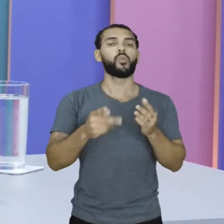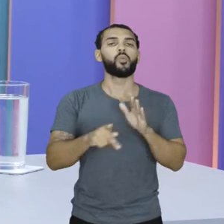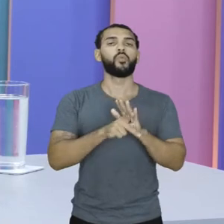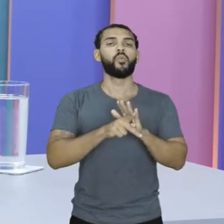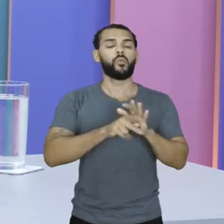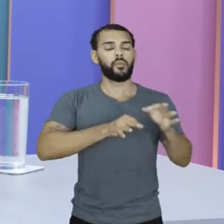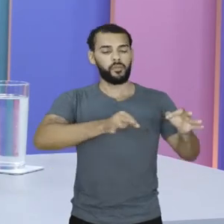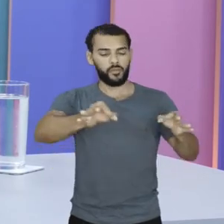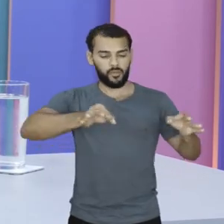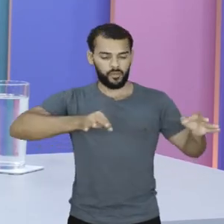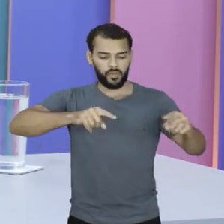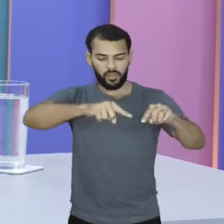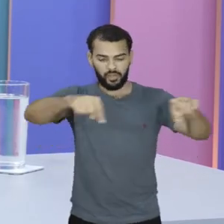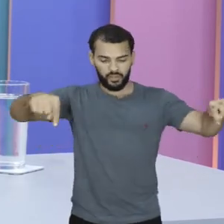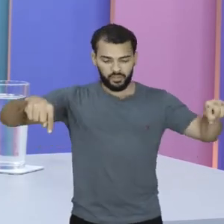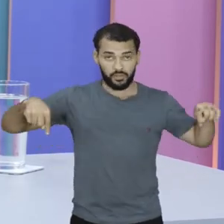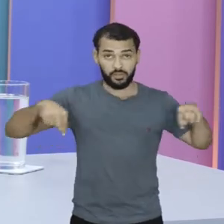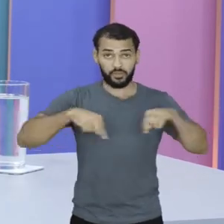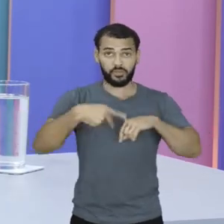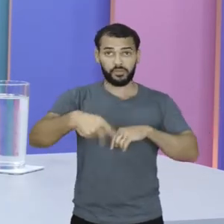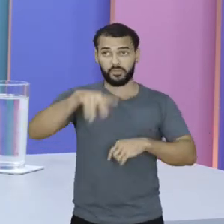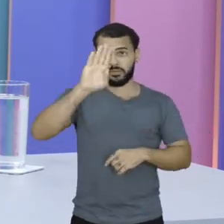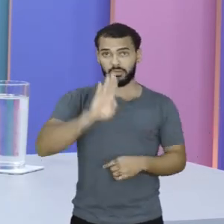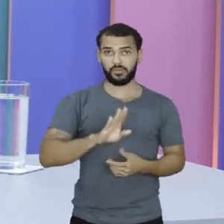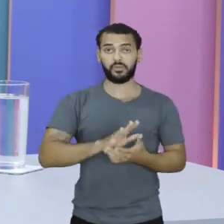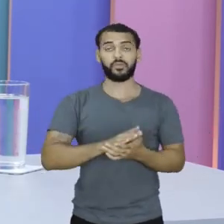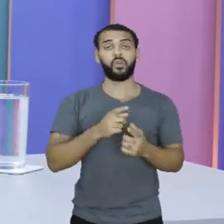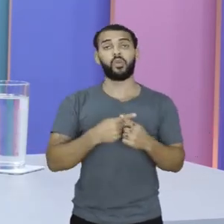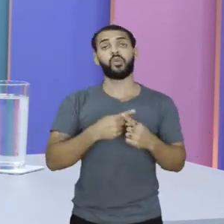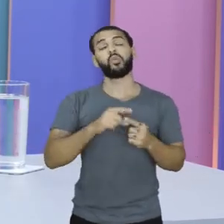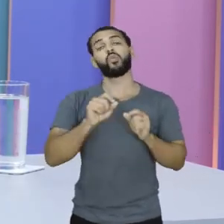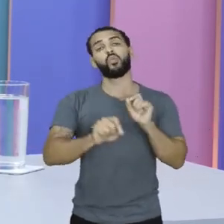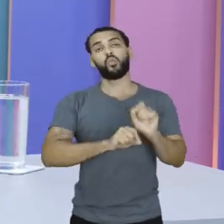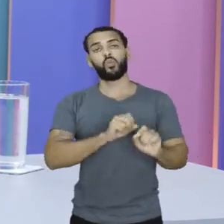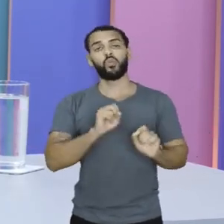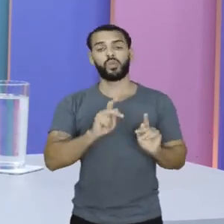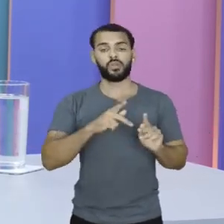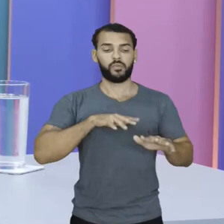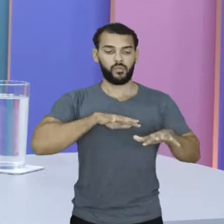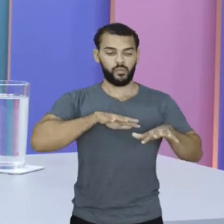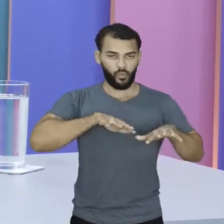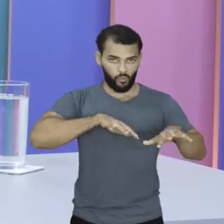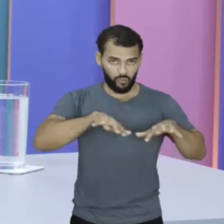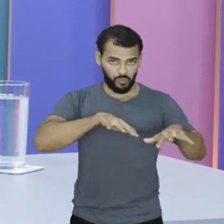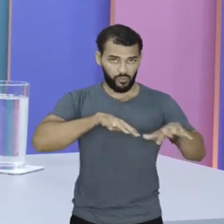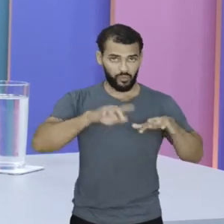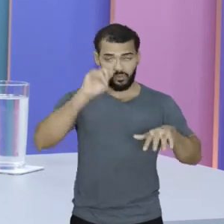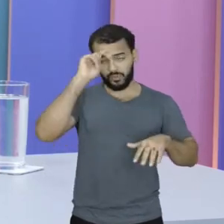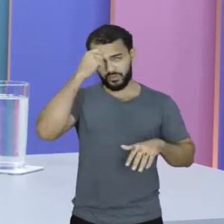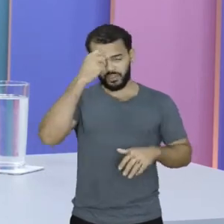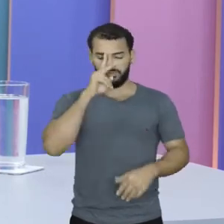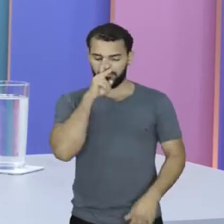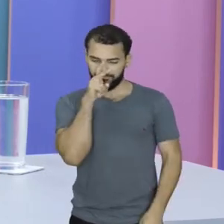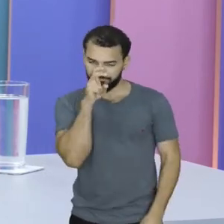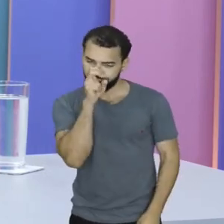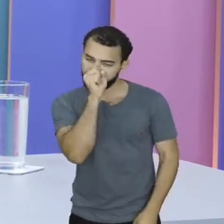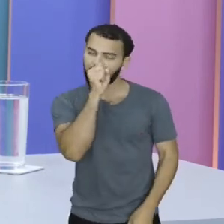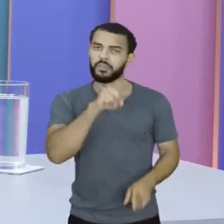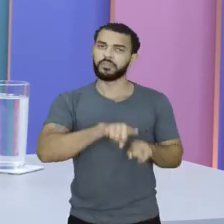né? E que foi, embora seja uma luta que o movimento negro traz com força,